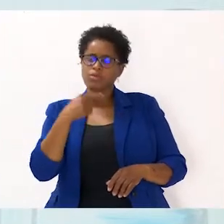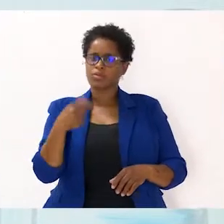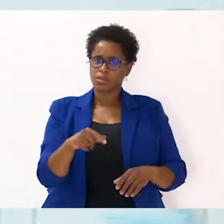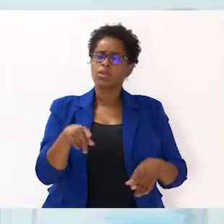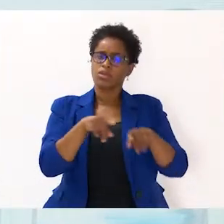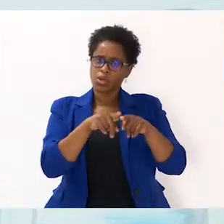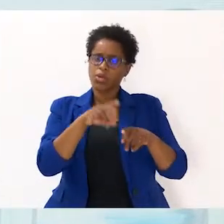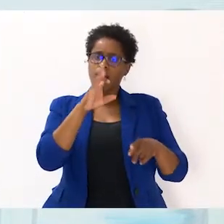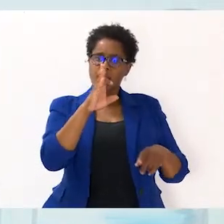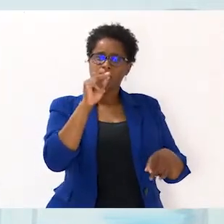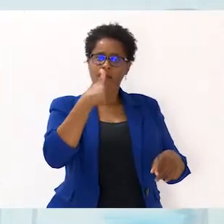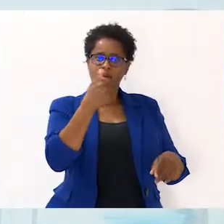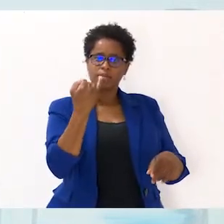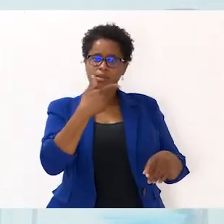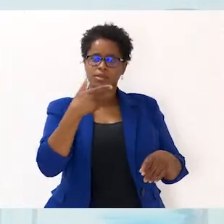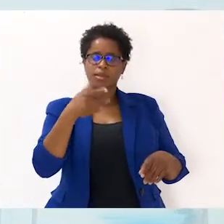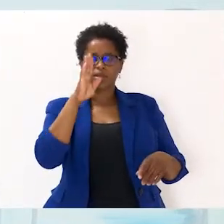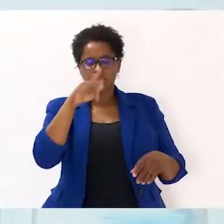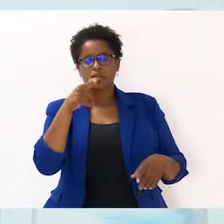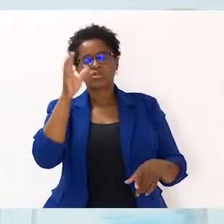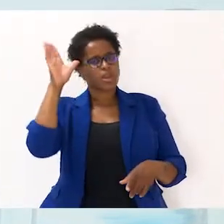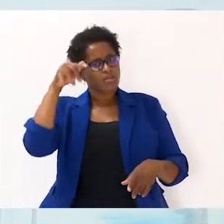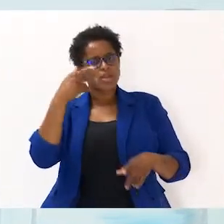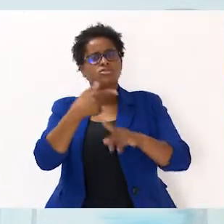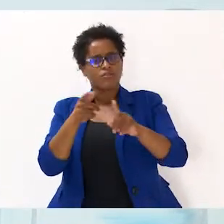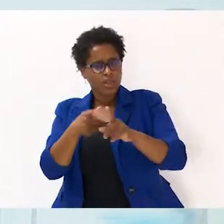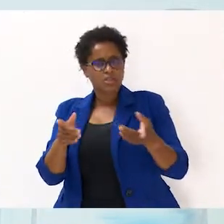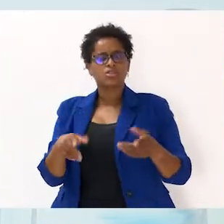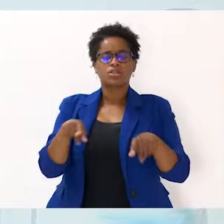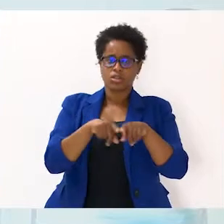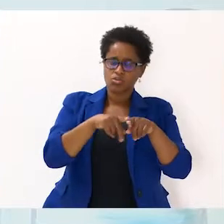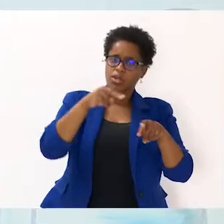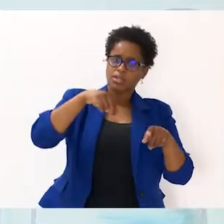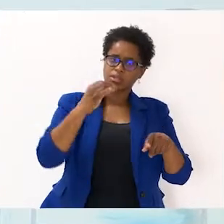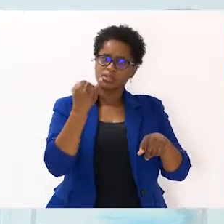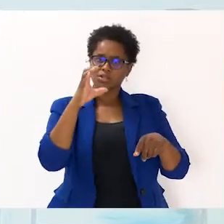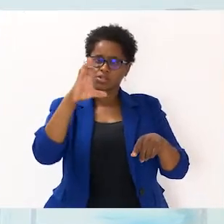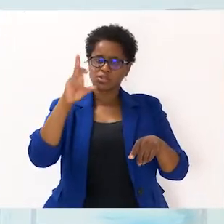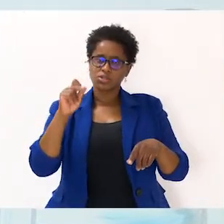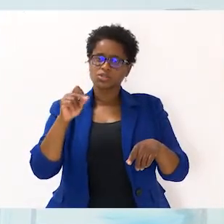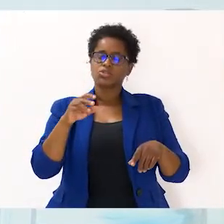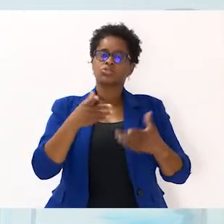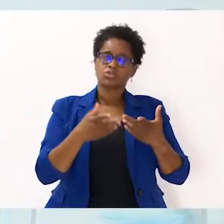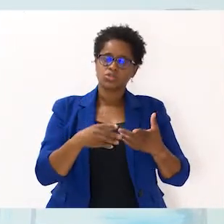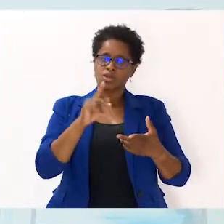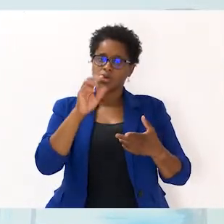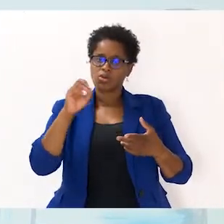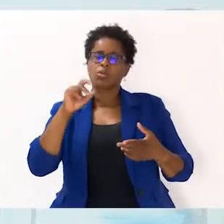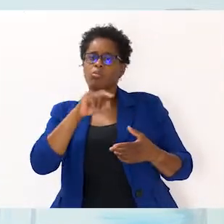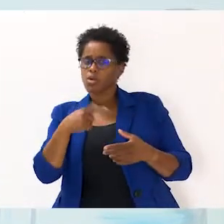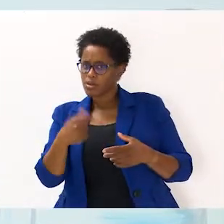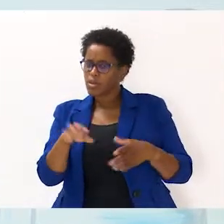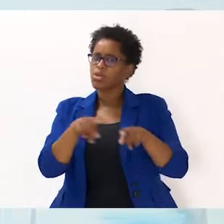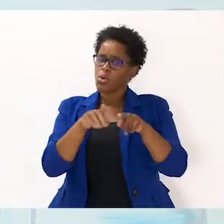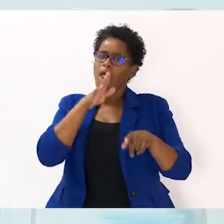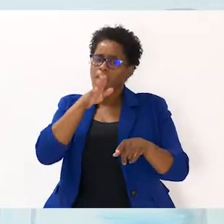mesmo habitat seres ou indivíduos de espécies diferentes com o mesmo nicho ecológico, ou seja, com os mesmos hábitos, podem ter o mesmo hábito